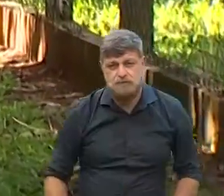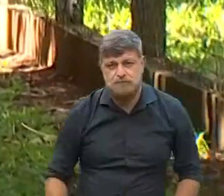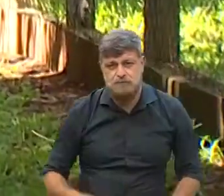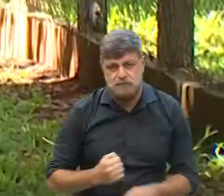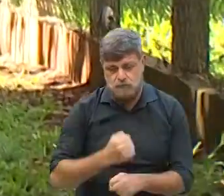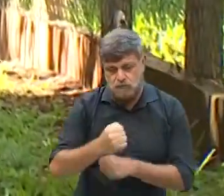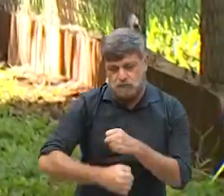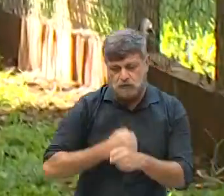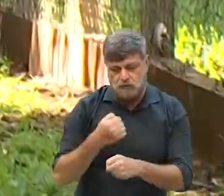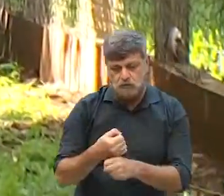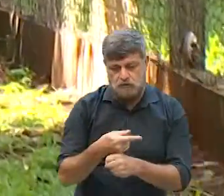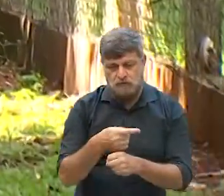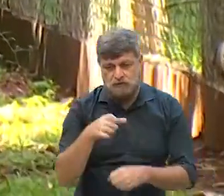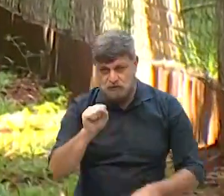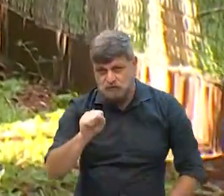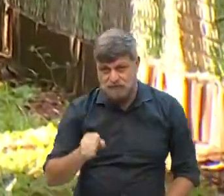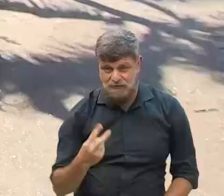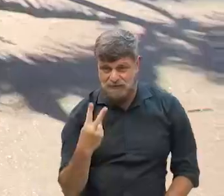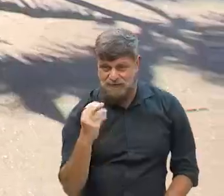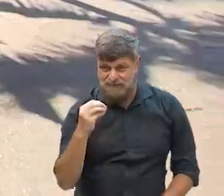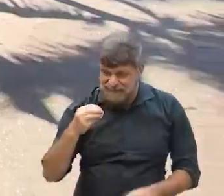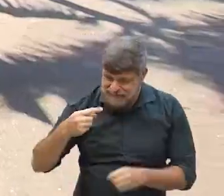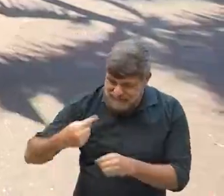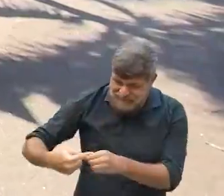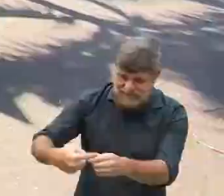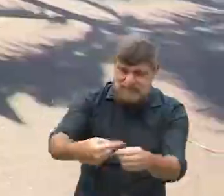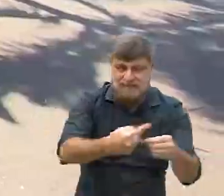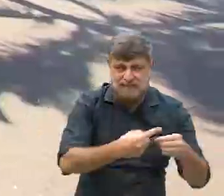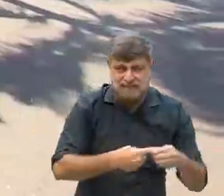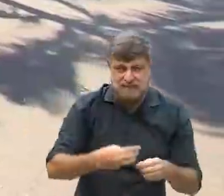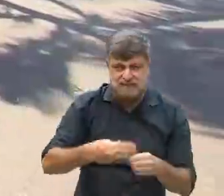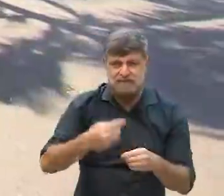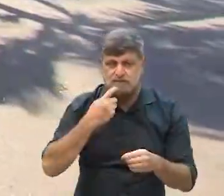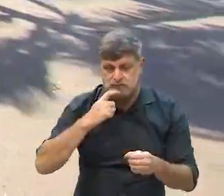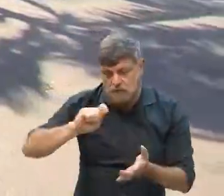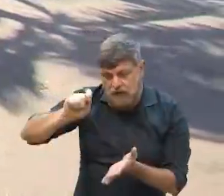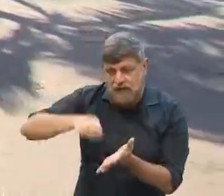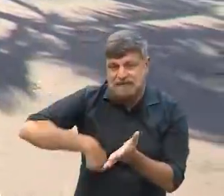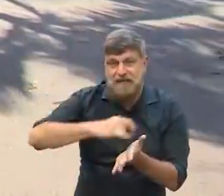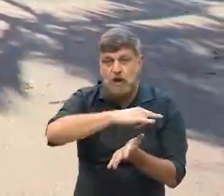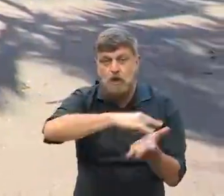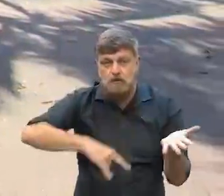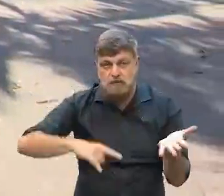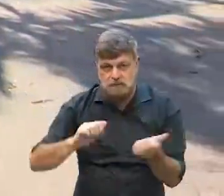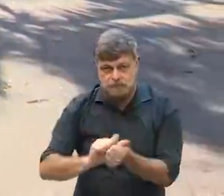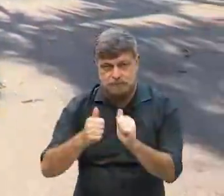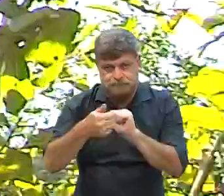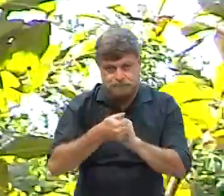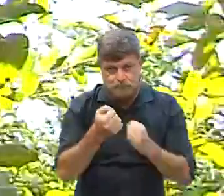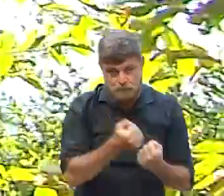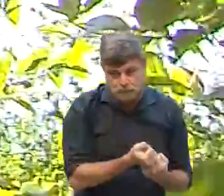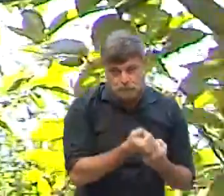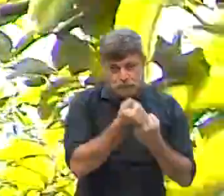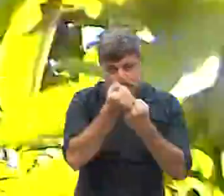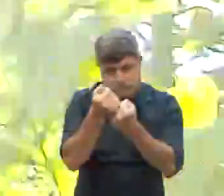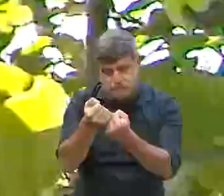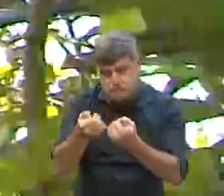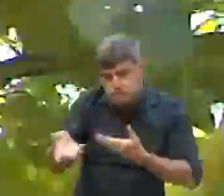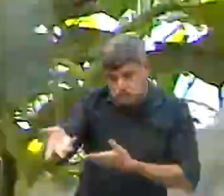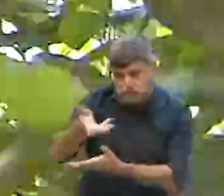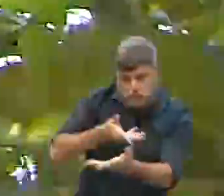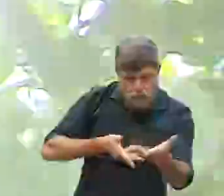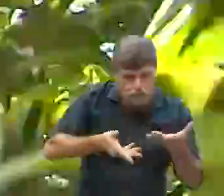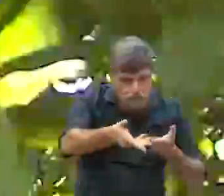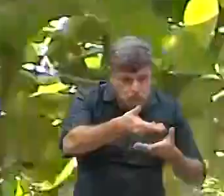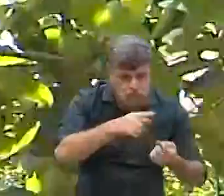2018, 20 municípios da região metropolitana de Campinas assinaram um termo de cooperação para ajuda mútua para